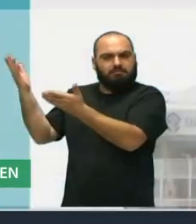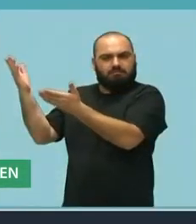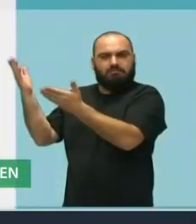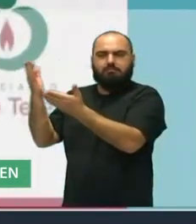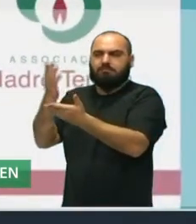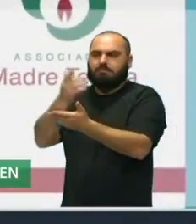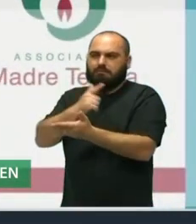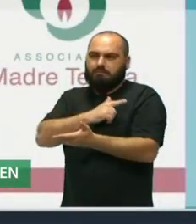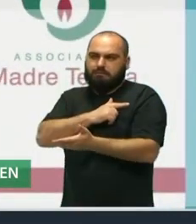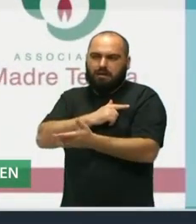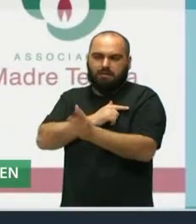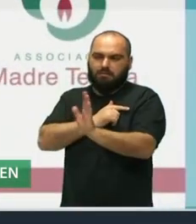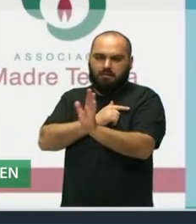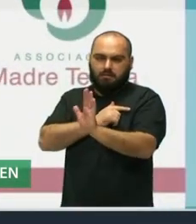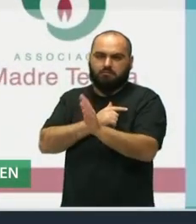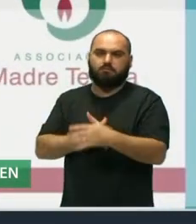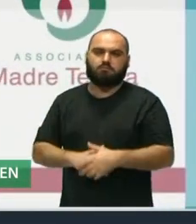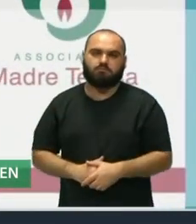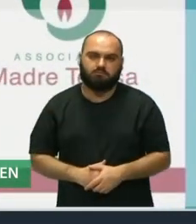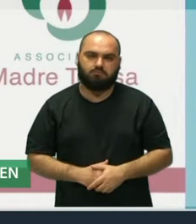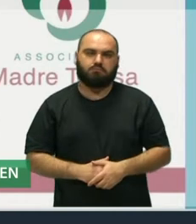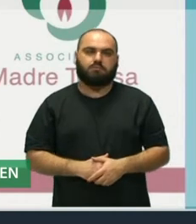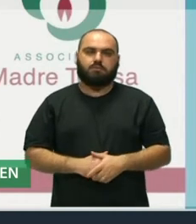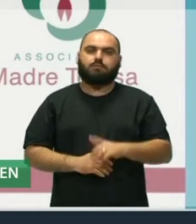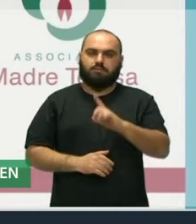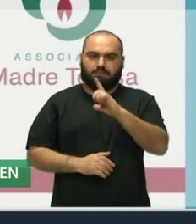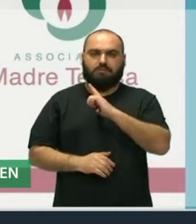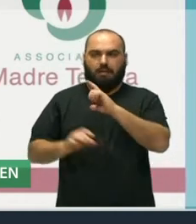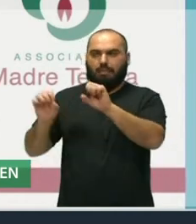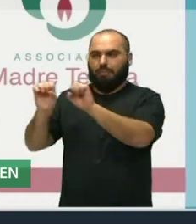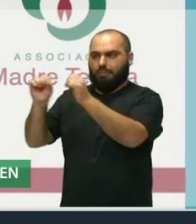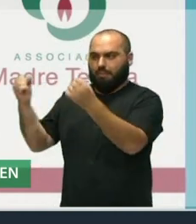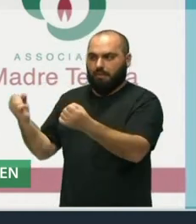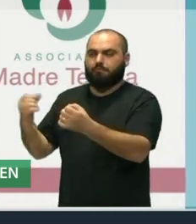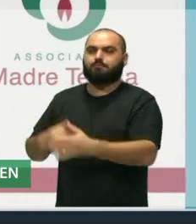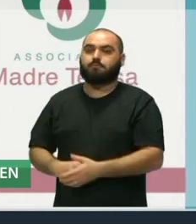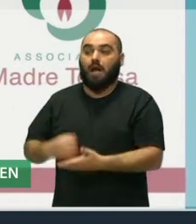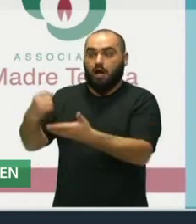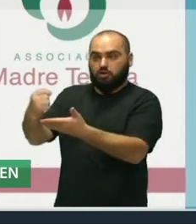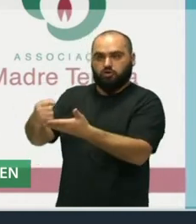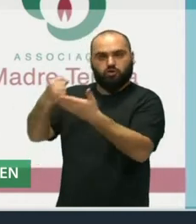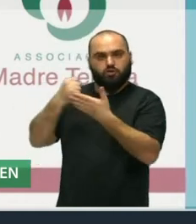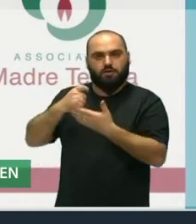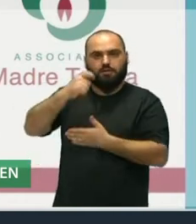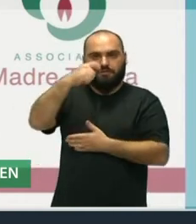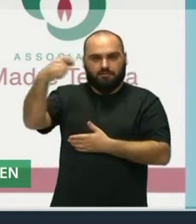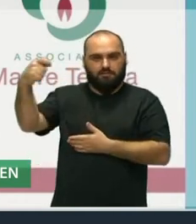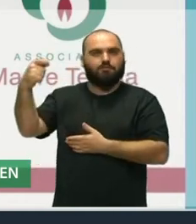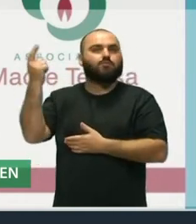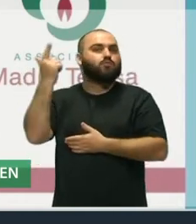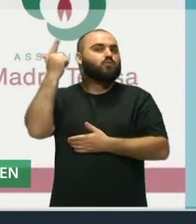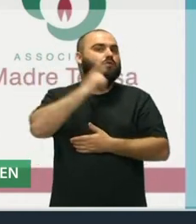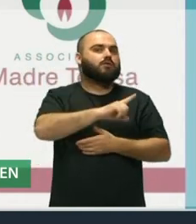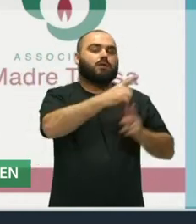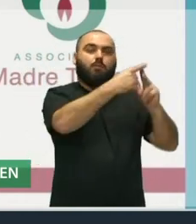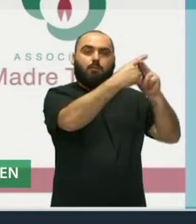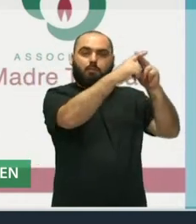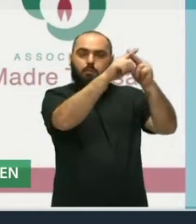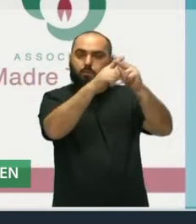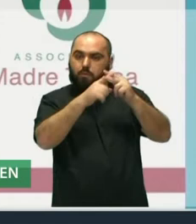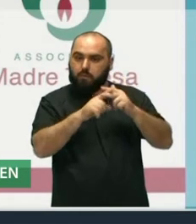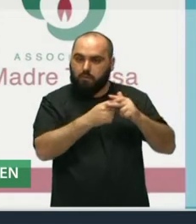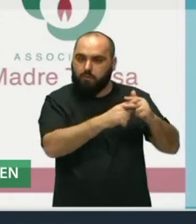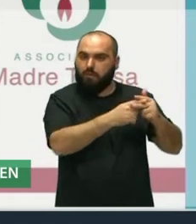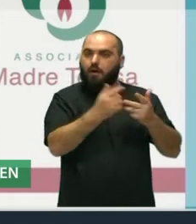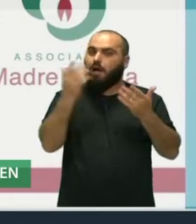as mais feias, não, a clínica estava mesmo deteriorada. Então, com a ajuda da Associação Madre Teresa, nós conseguimos reformar